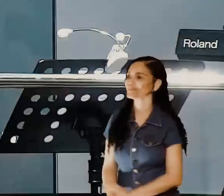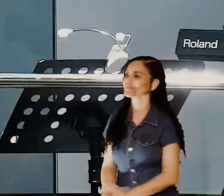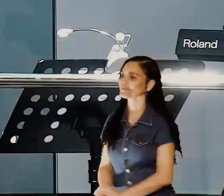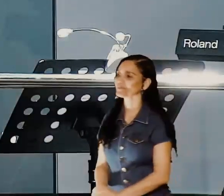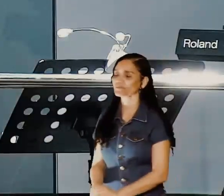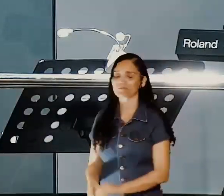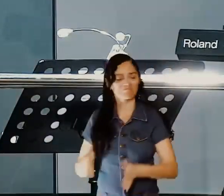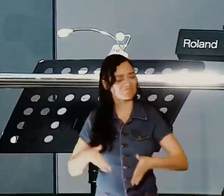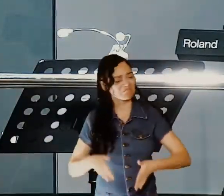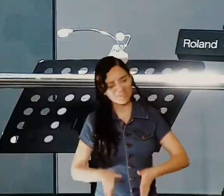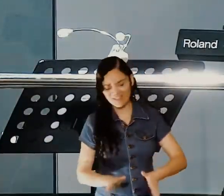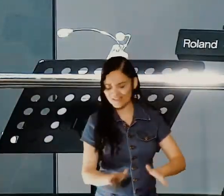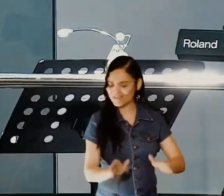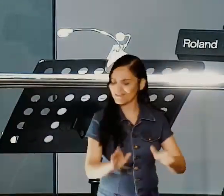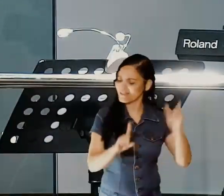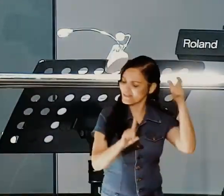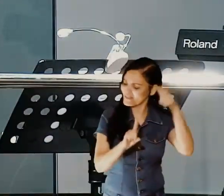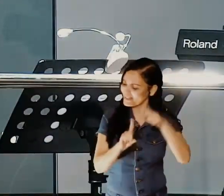nasceu o Rei